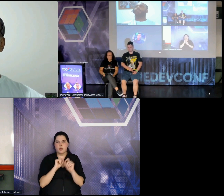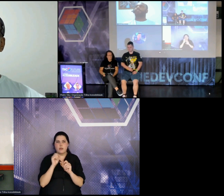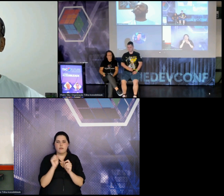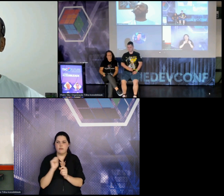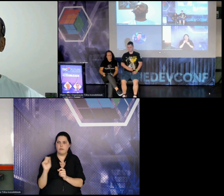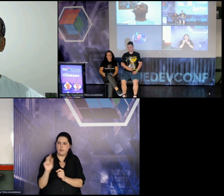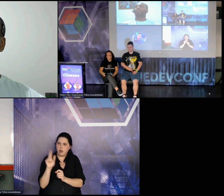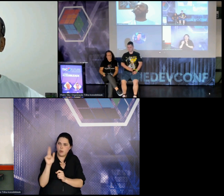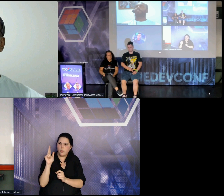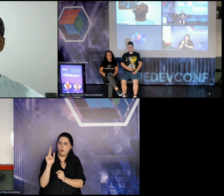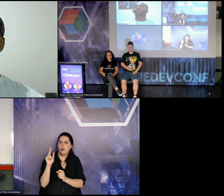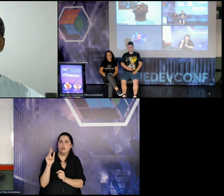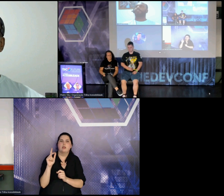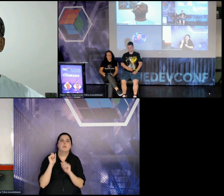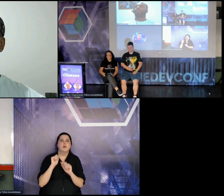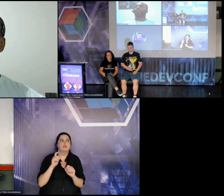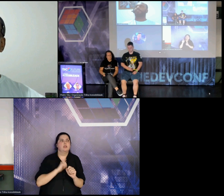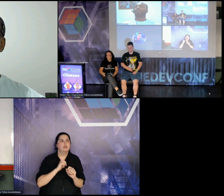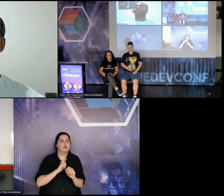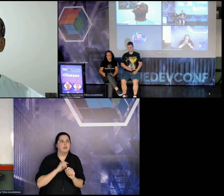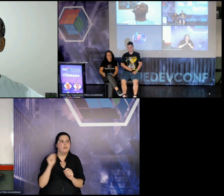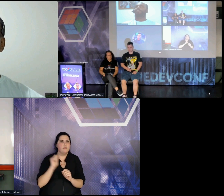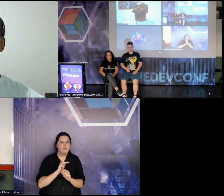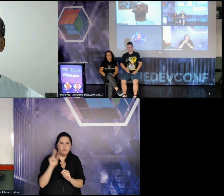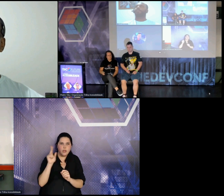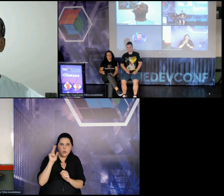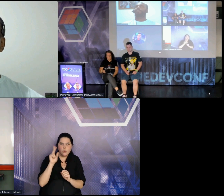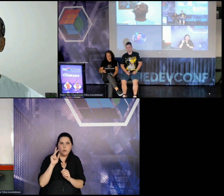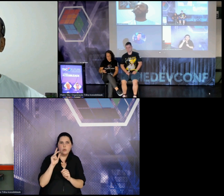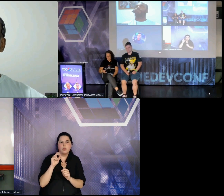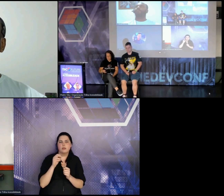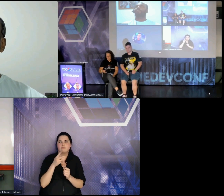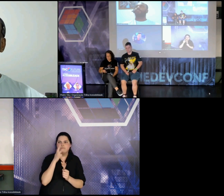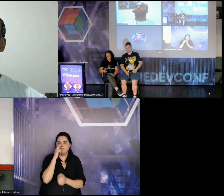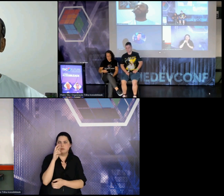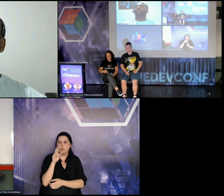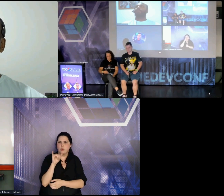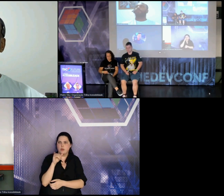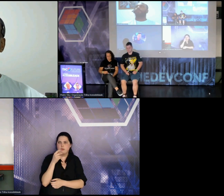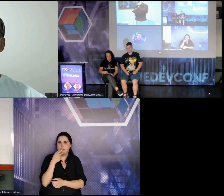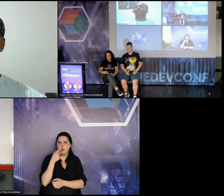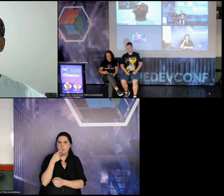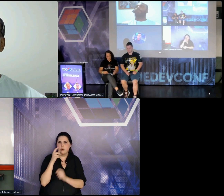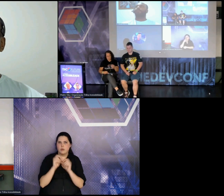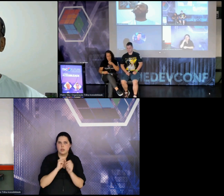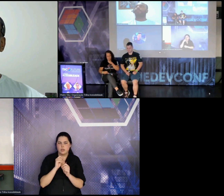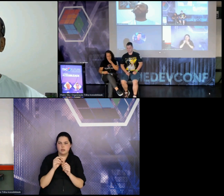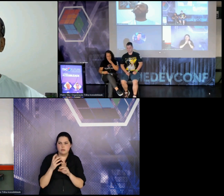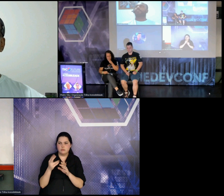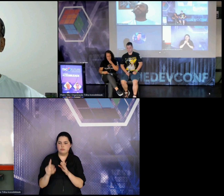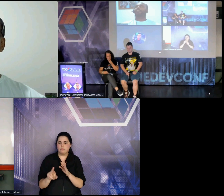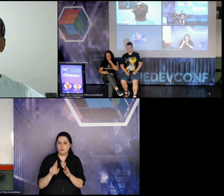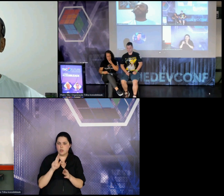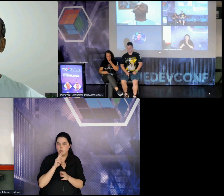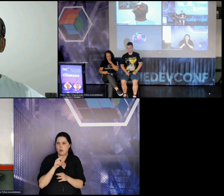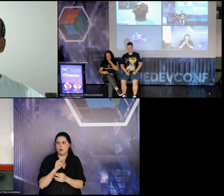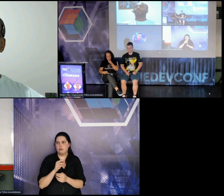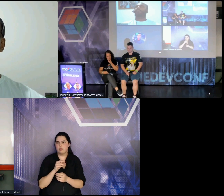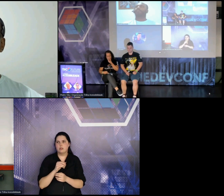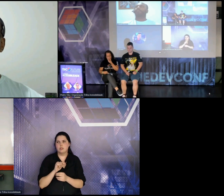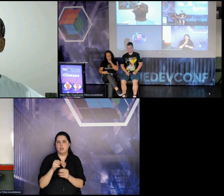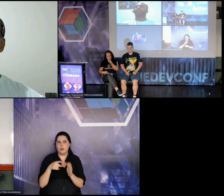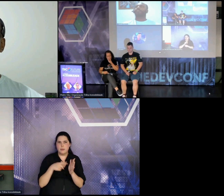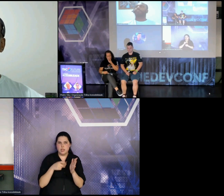gente pode dar ali, valor que eu falo ROI mesmo, né, para um retorno, caso essas aplicações